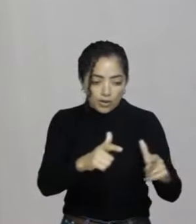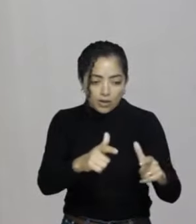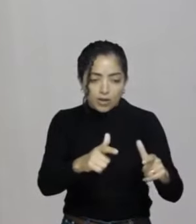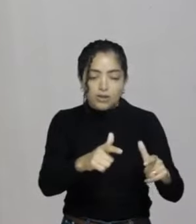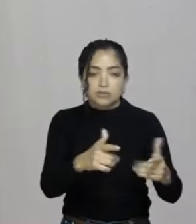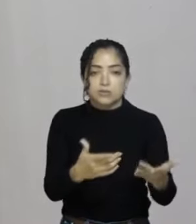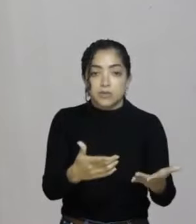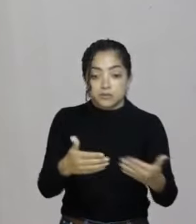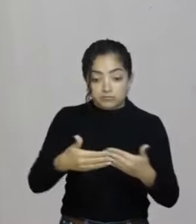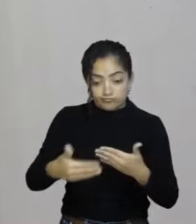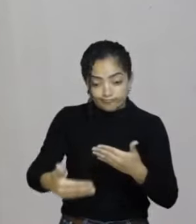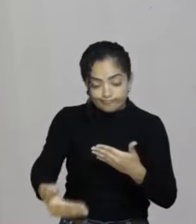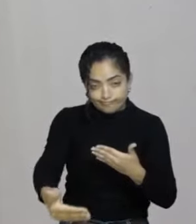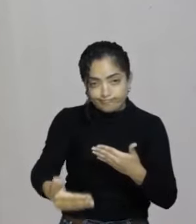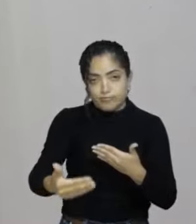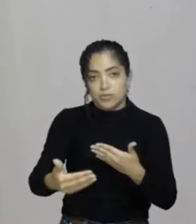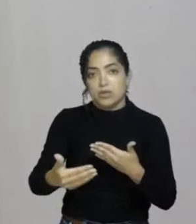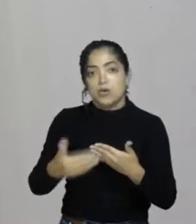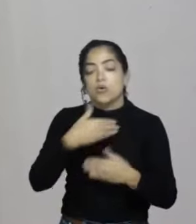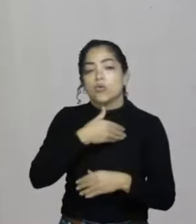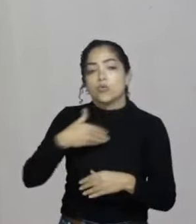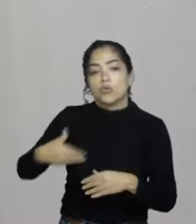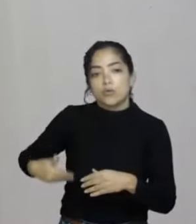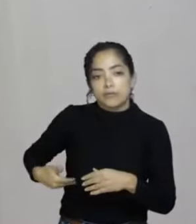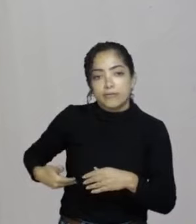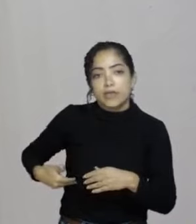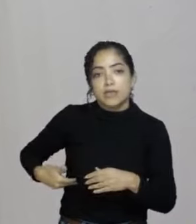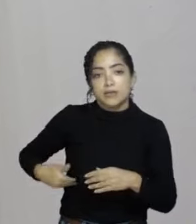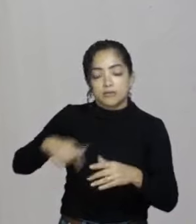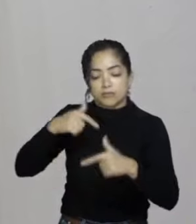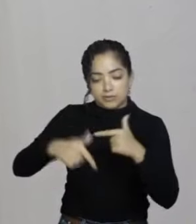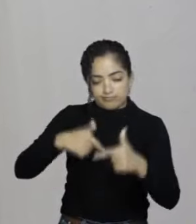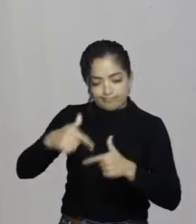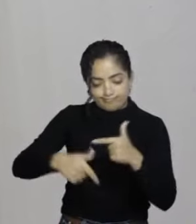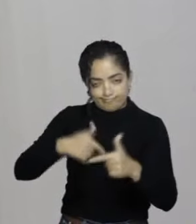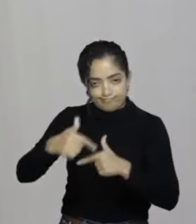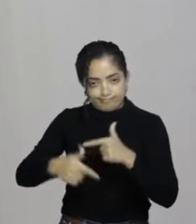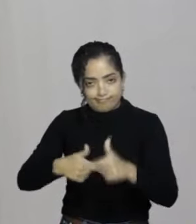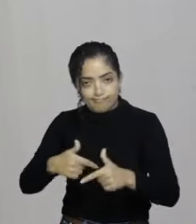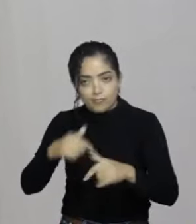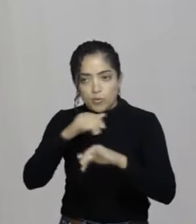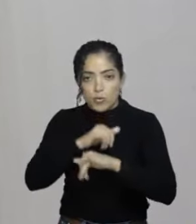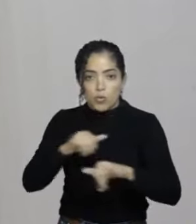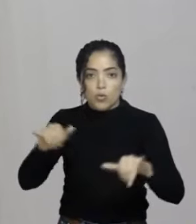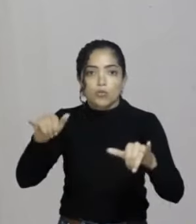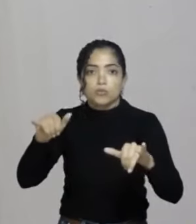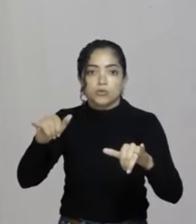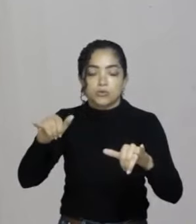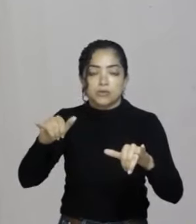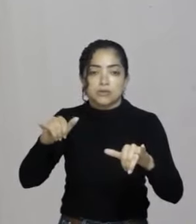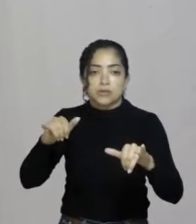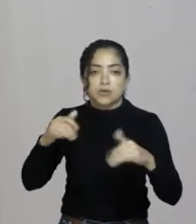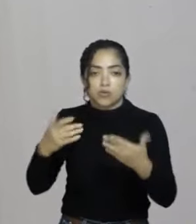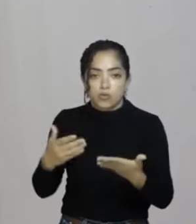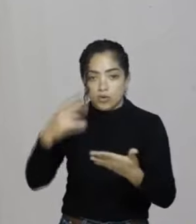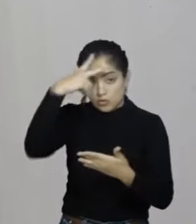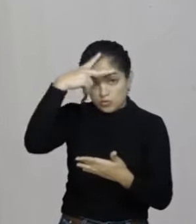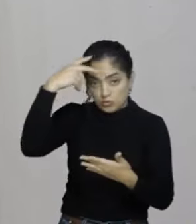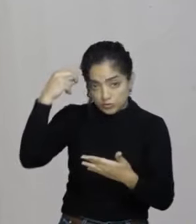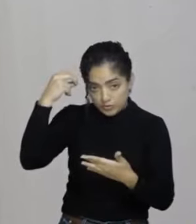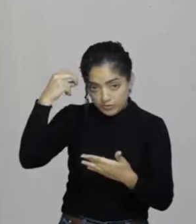dias o governo vai começar um trabalho de comunicação com os prefeitos